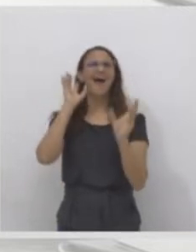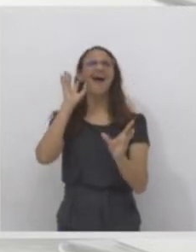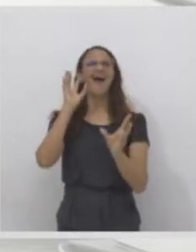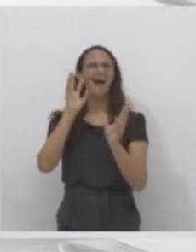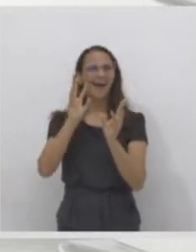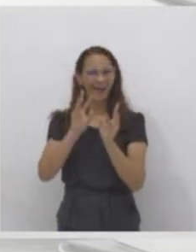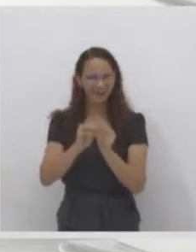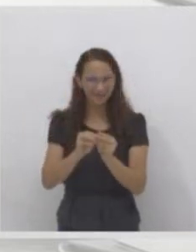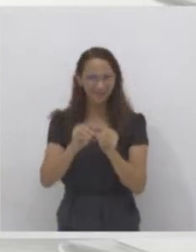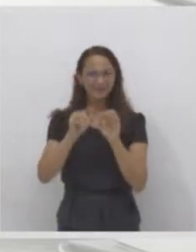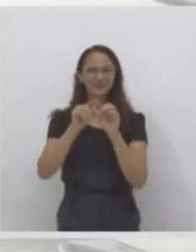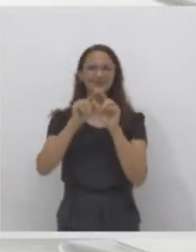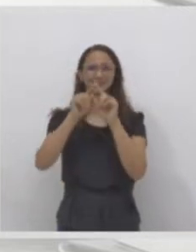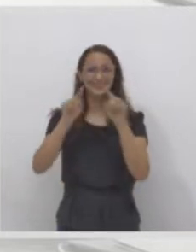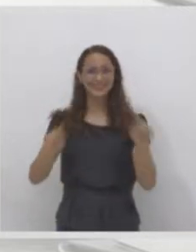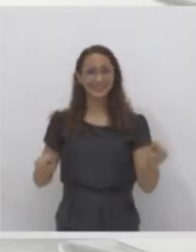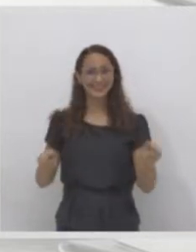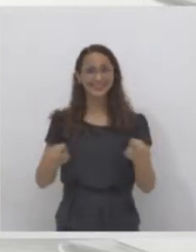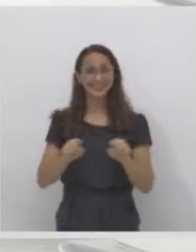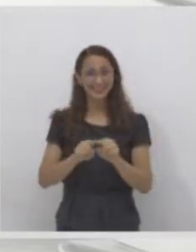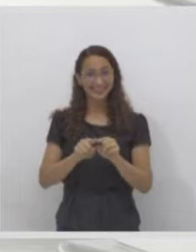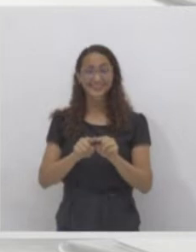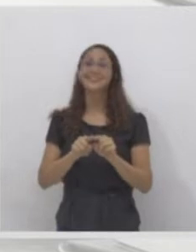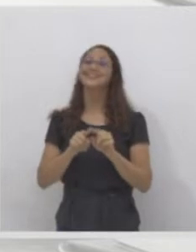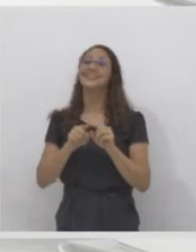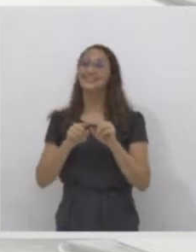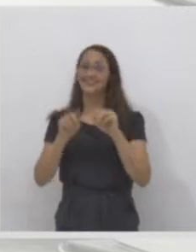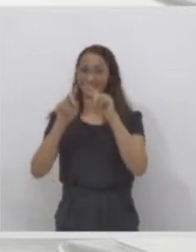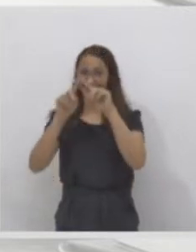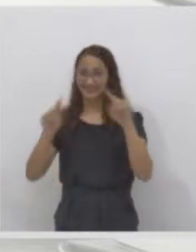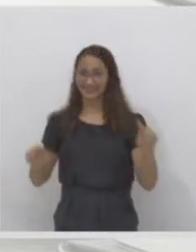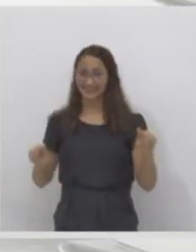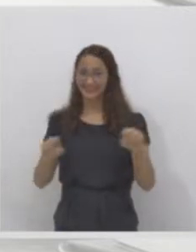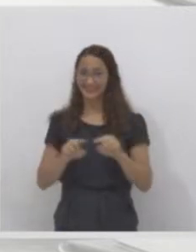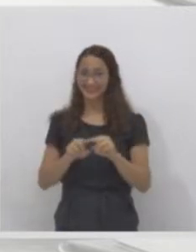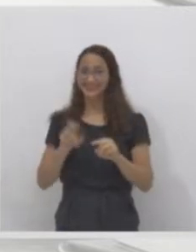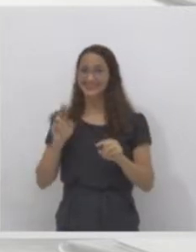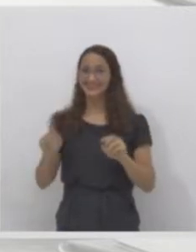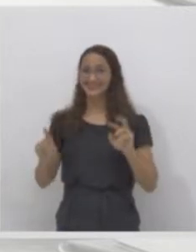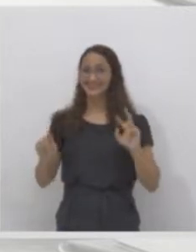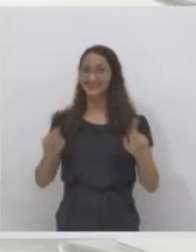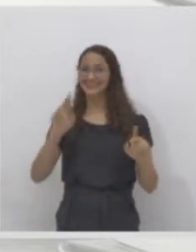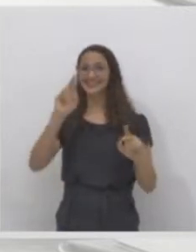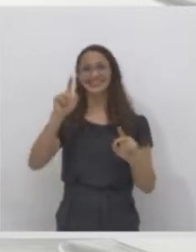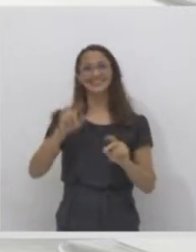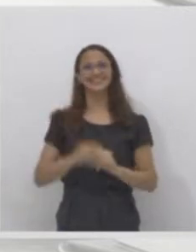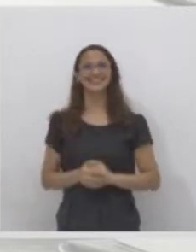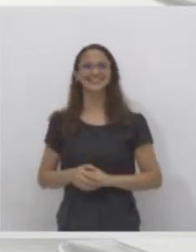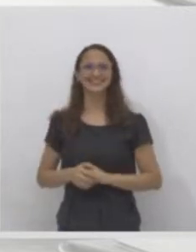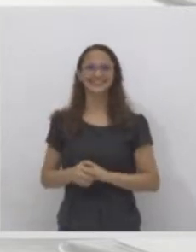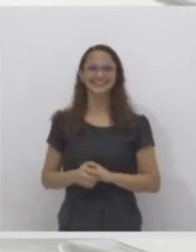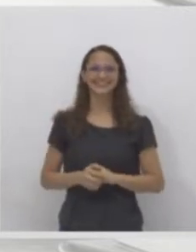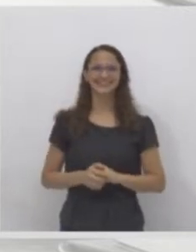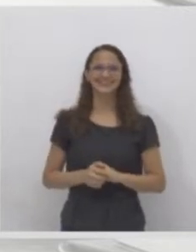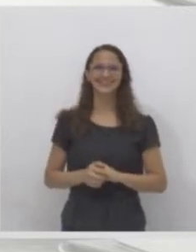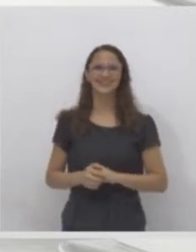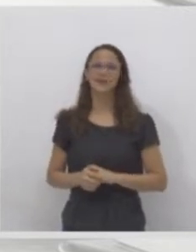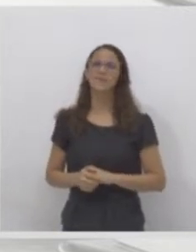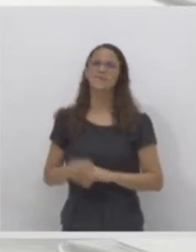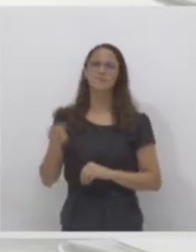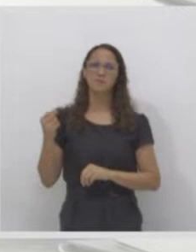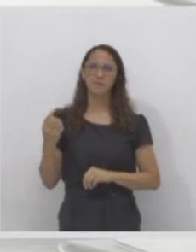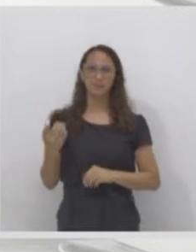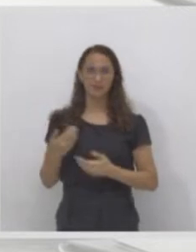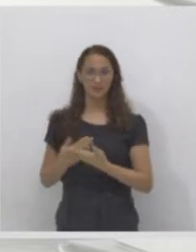escaleno. Olhem esse exemplo 2. A mesma coisa acontece. Eu tenho o